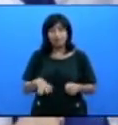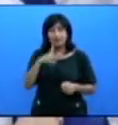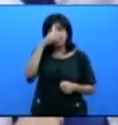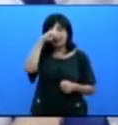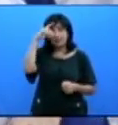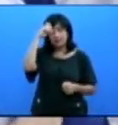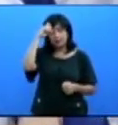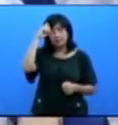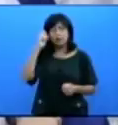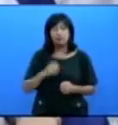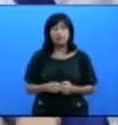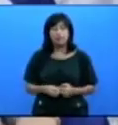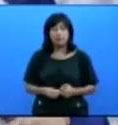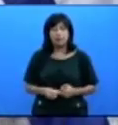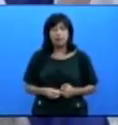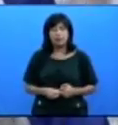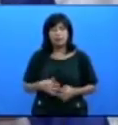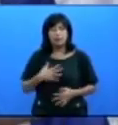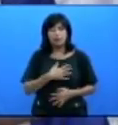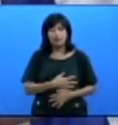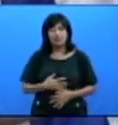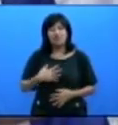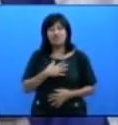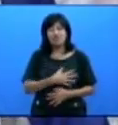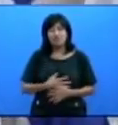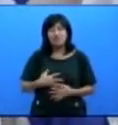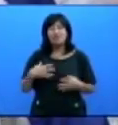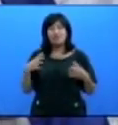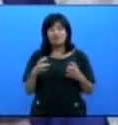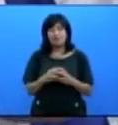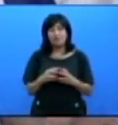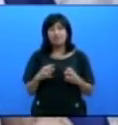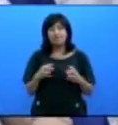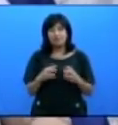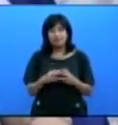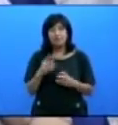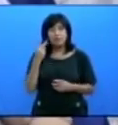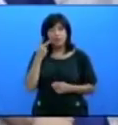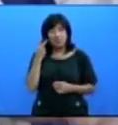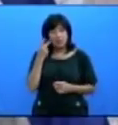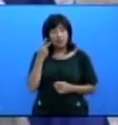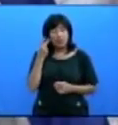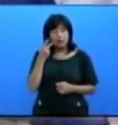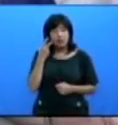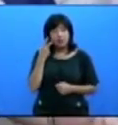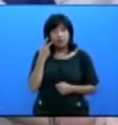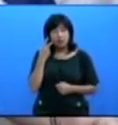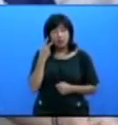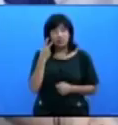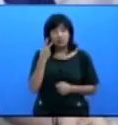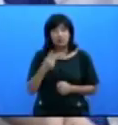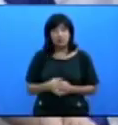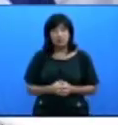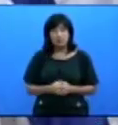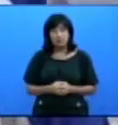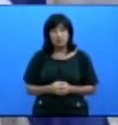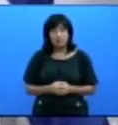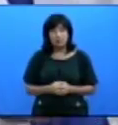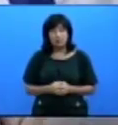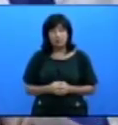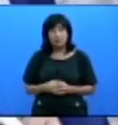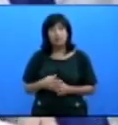de câncer. Então, é uma satisfação que a nossa comissão, com o vereador Cido Sarave e a vereadora Edna Flor,